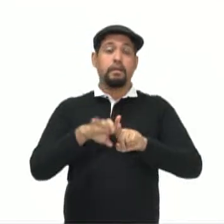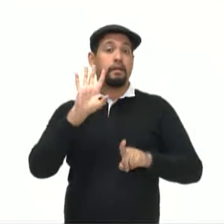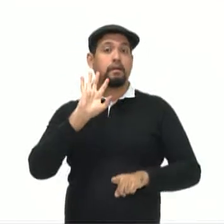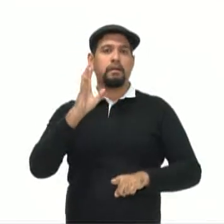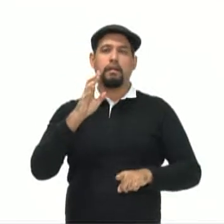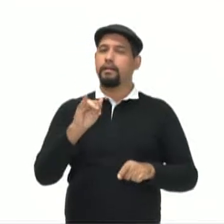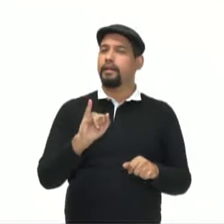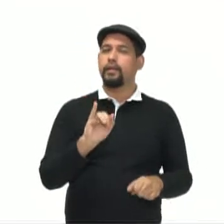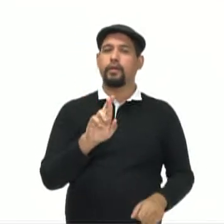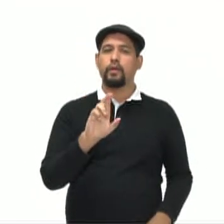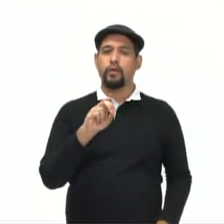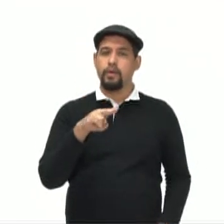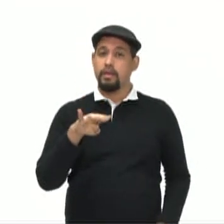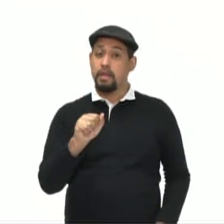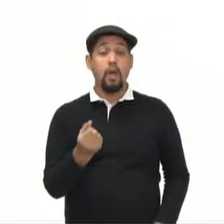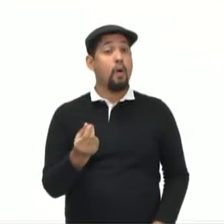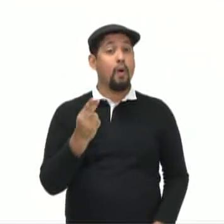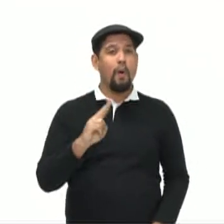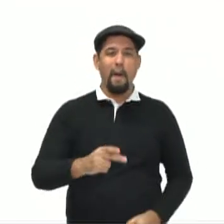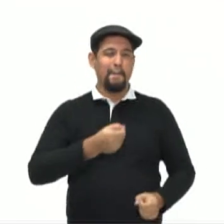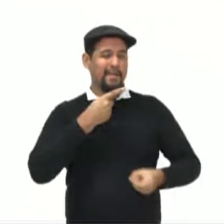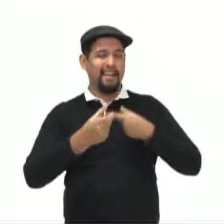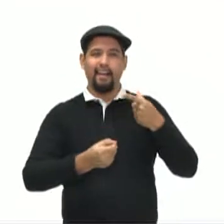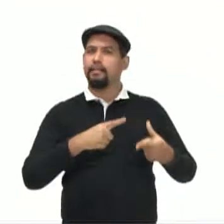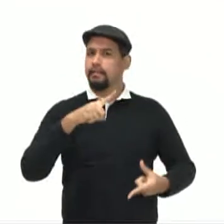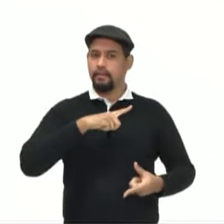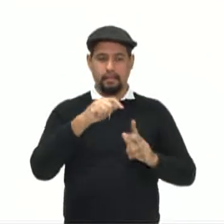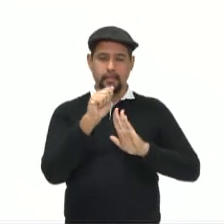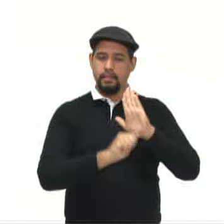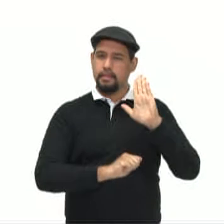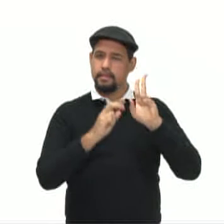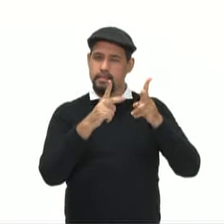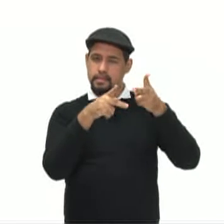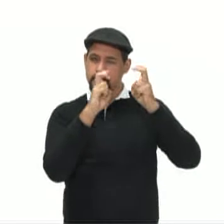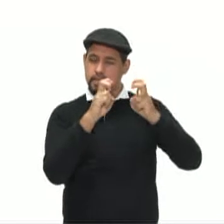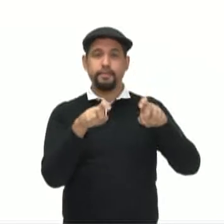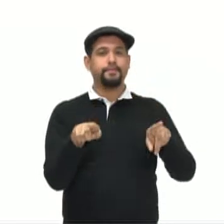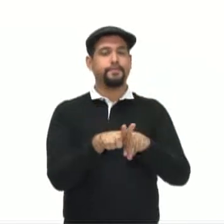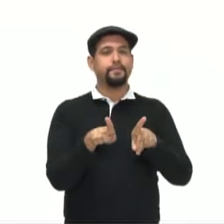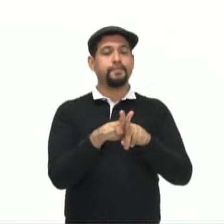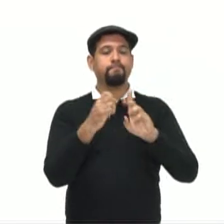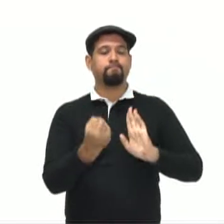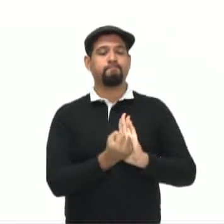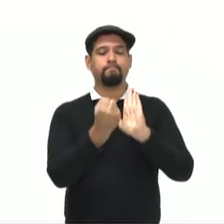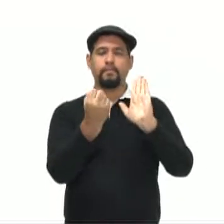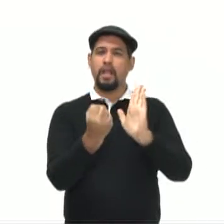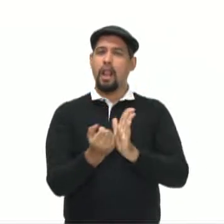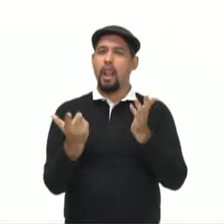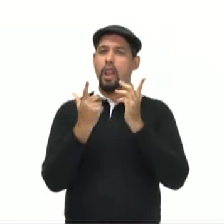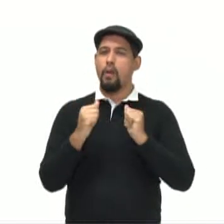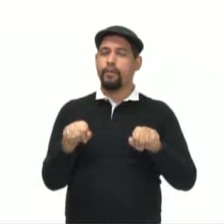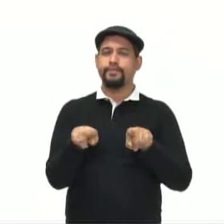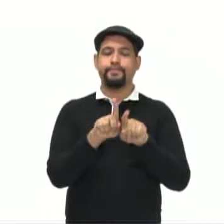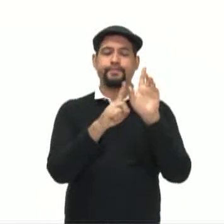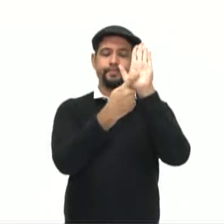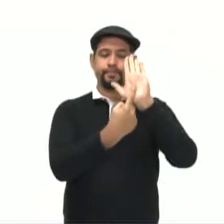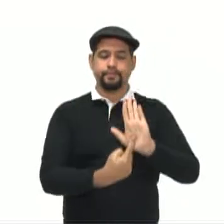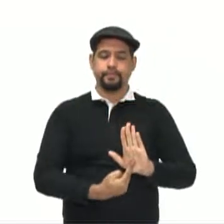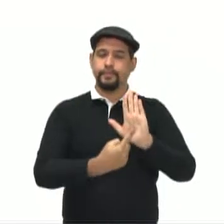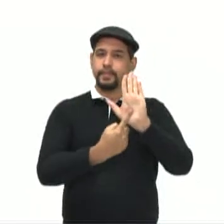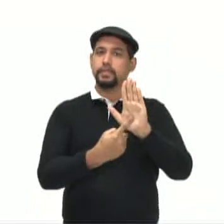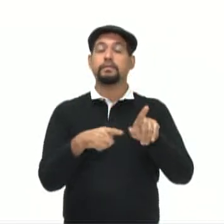de ironia ou humor no texto. Vamos identificar as marcas linguísticas que evidenciam